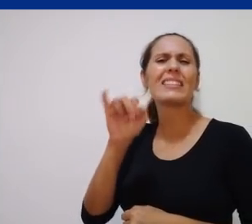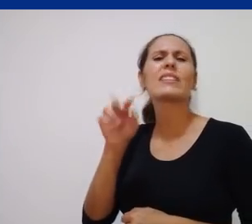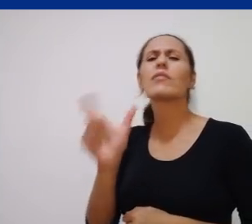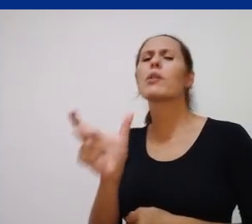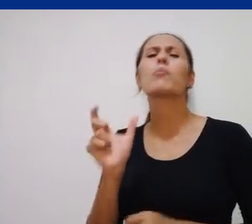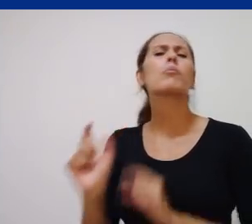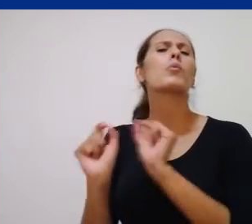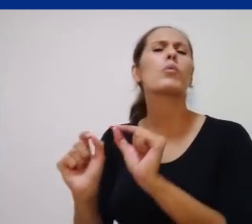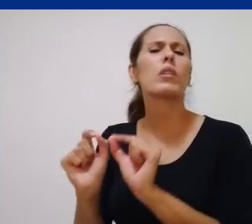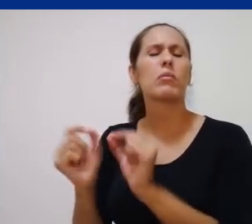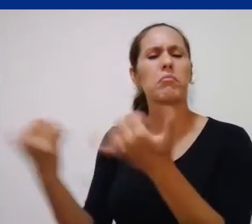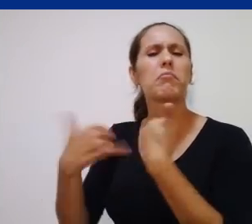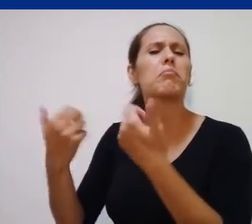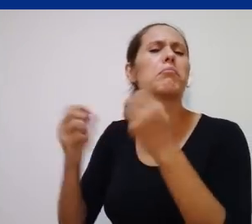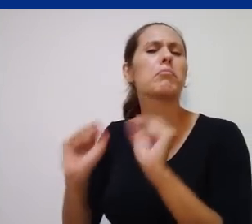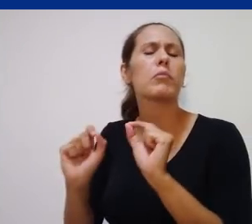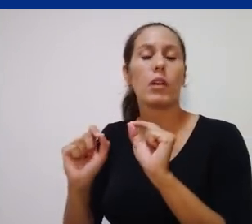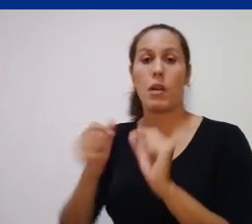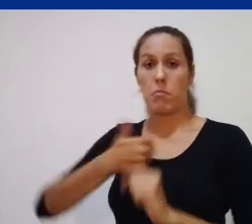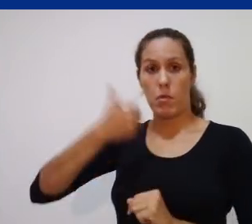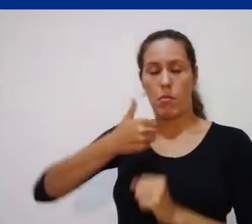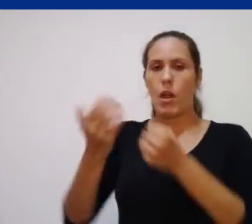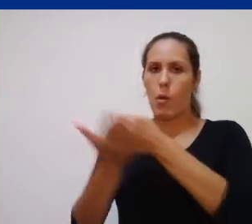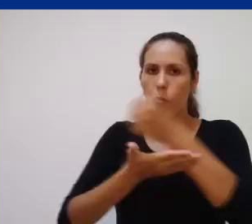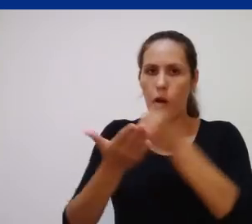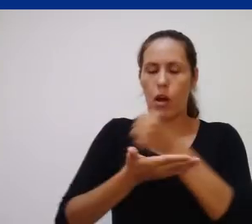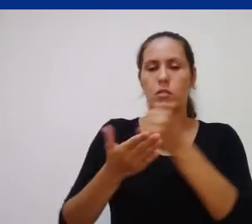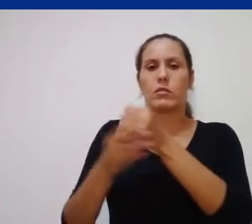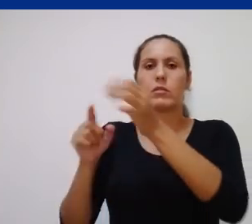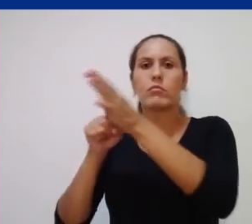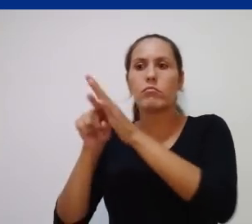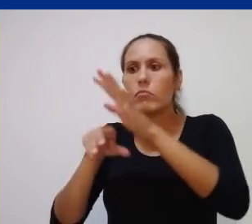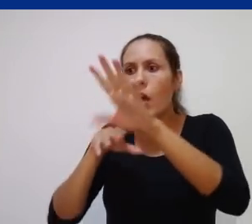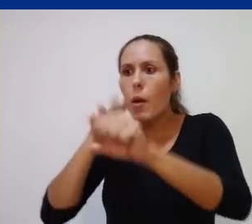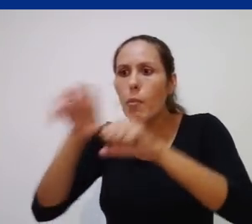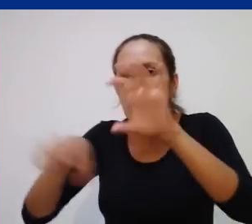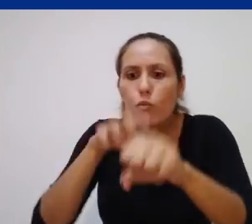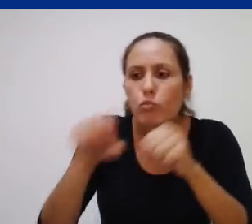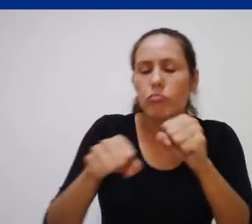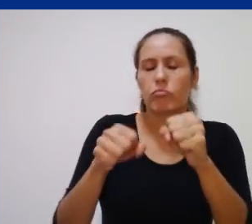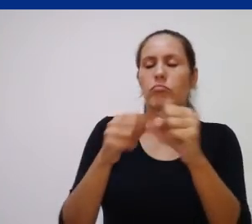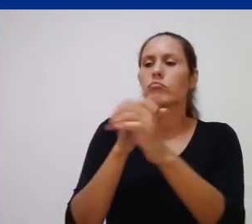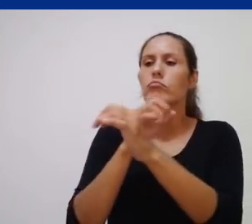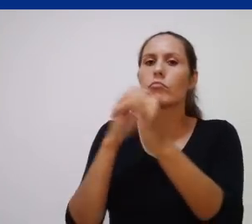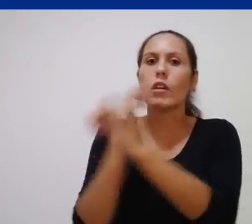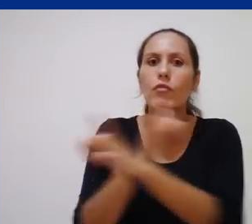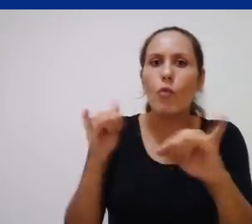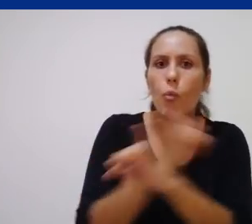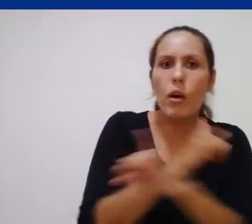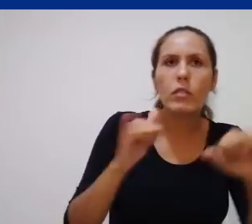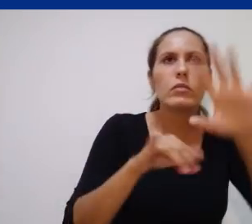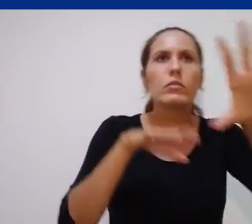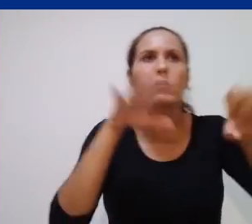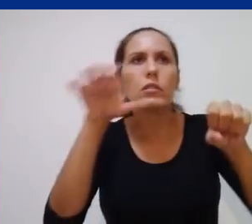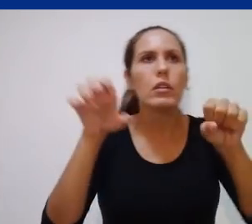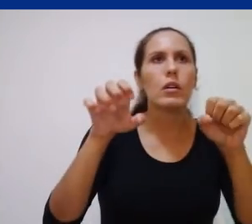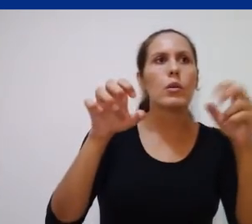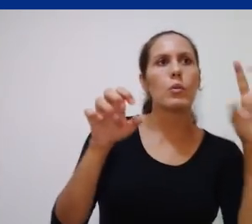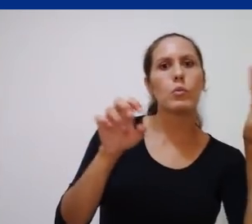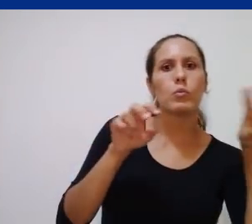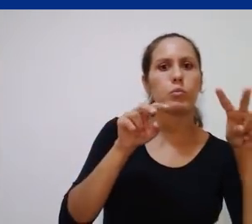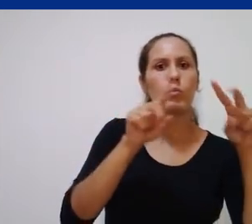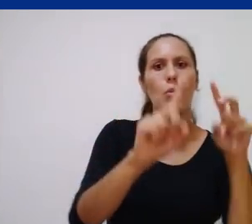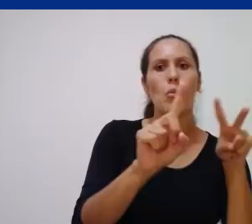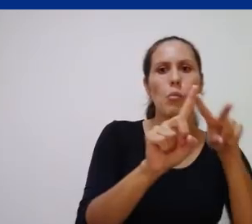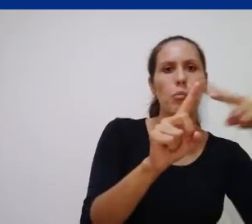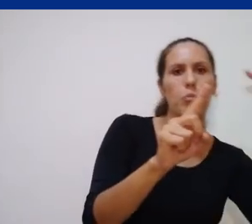tem por base buscar informações que possibilitem descrever um tema, usando opiniões e pontos de vista. É através